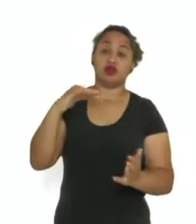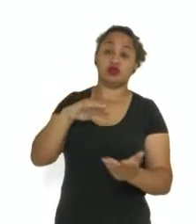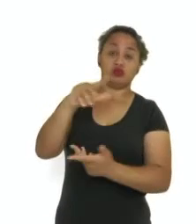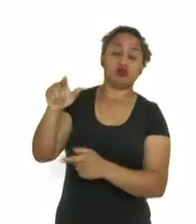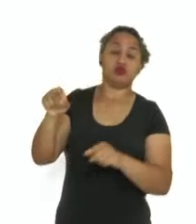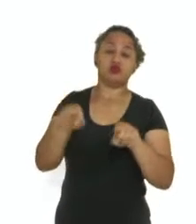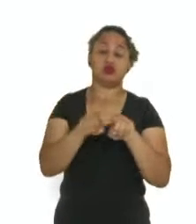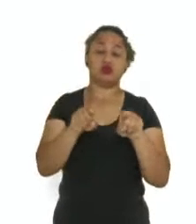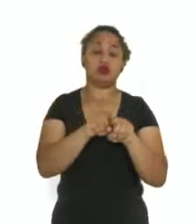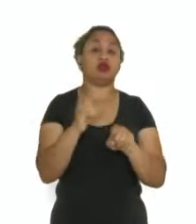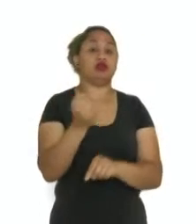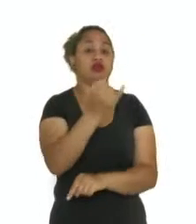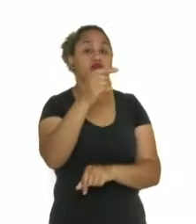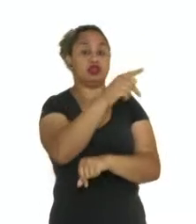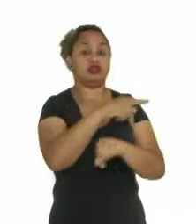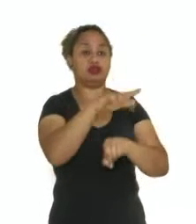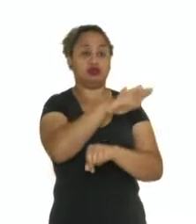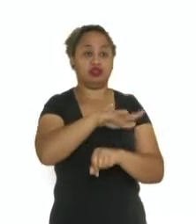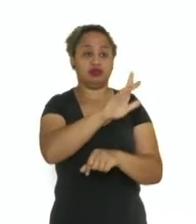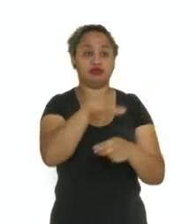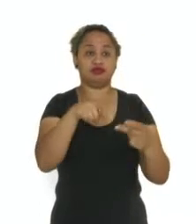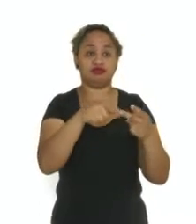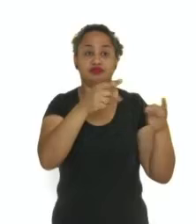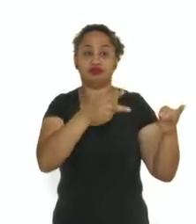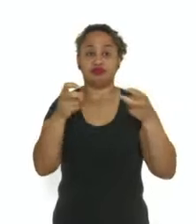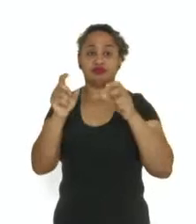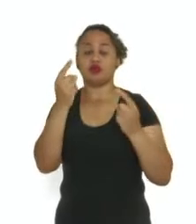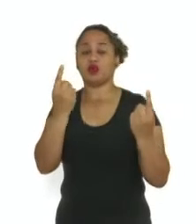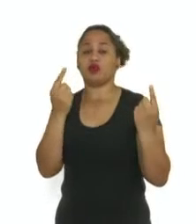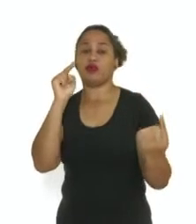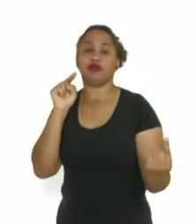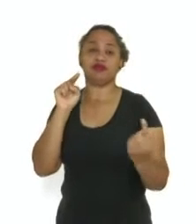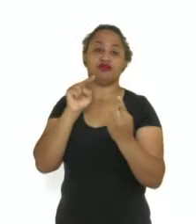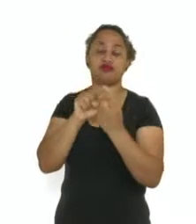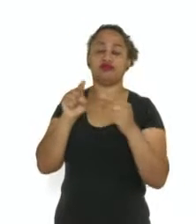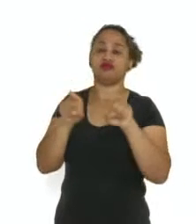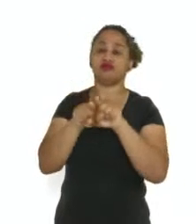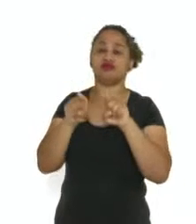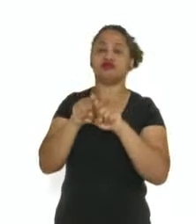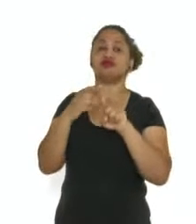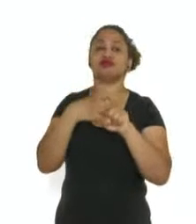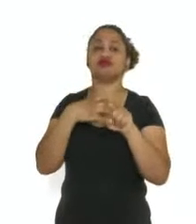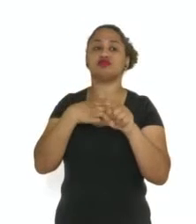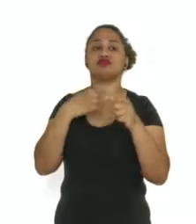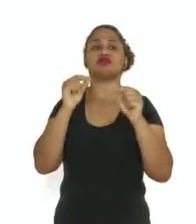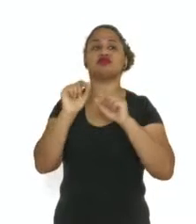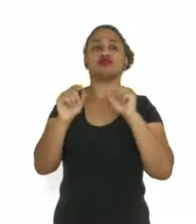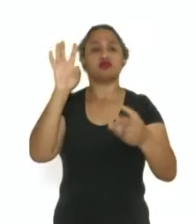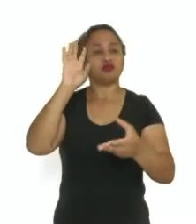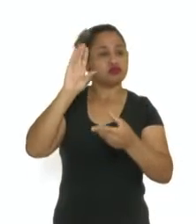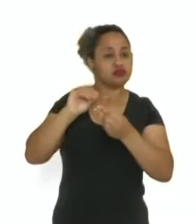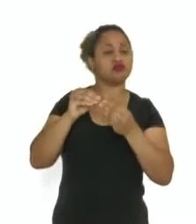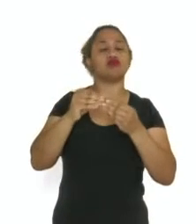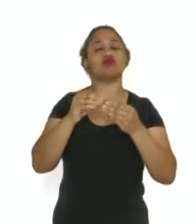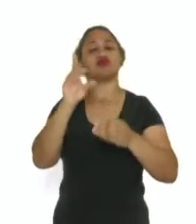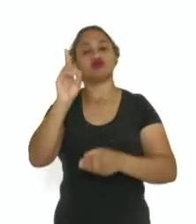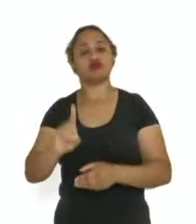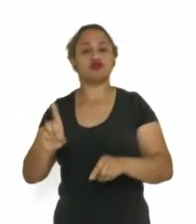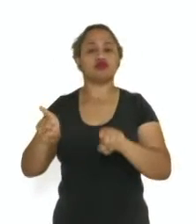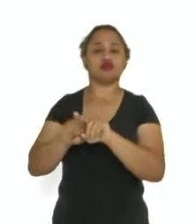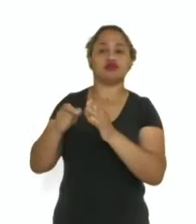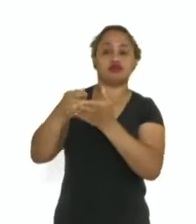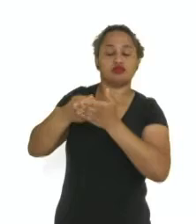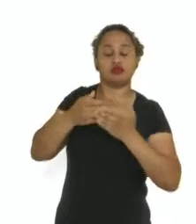e nacional, reconhecer as finalidades como forma de ampliar a compreensão dos direitos e